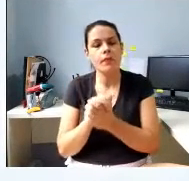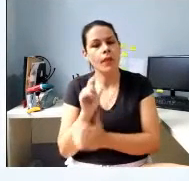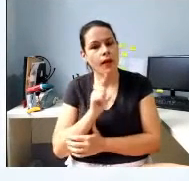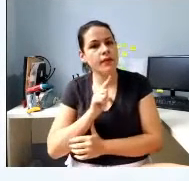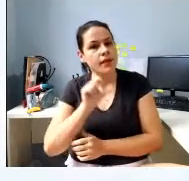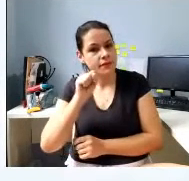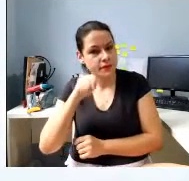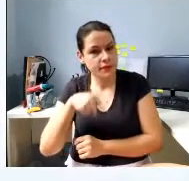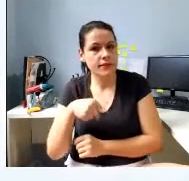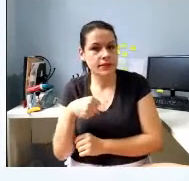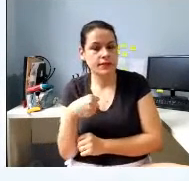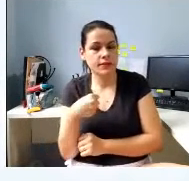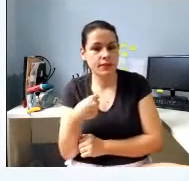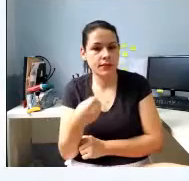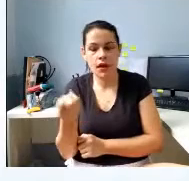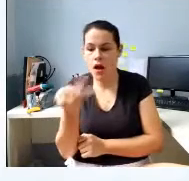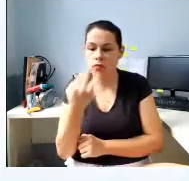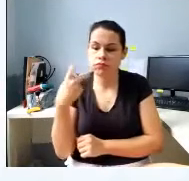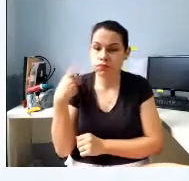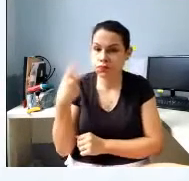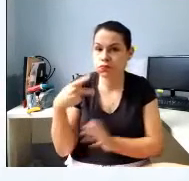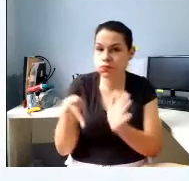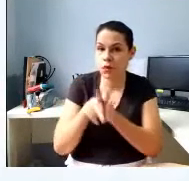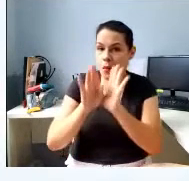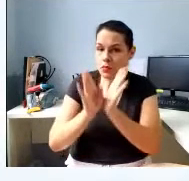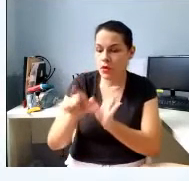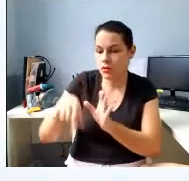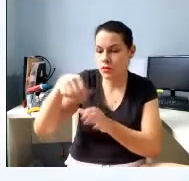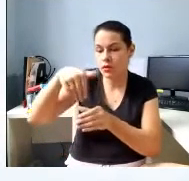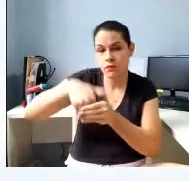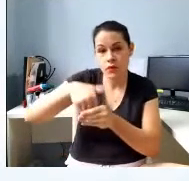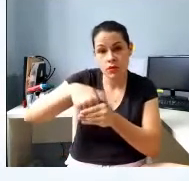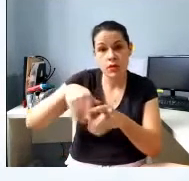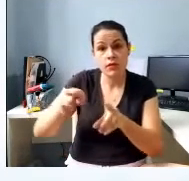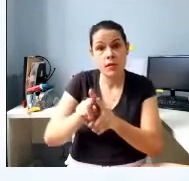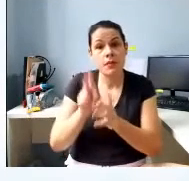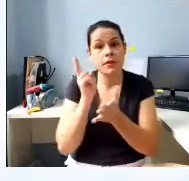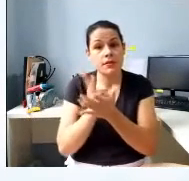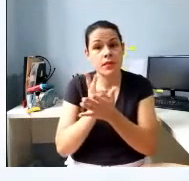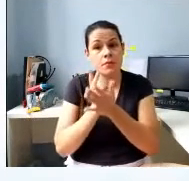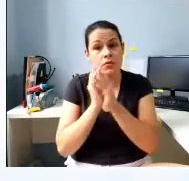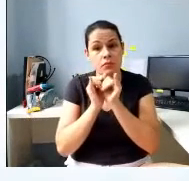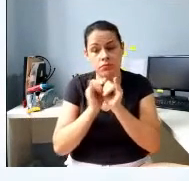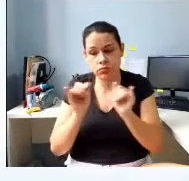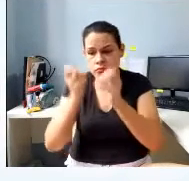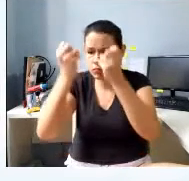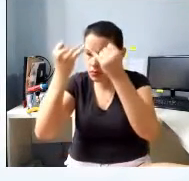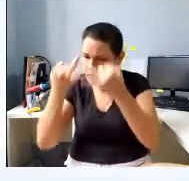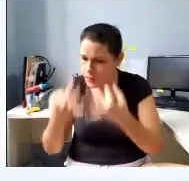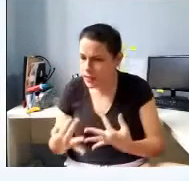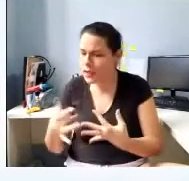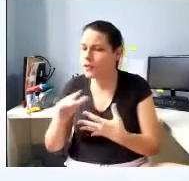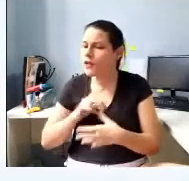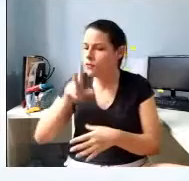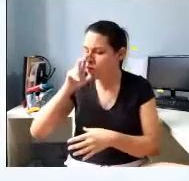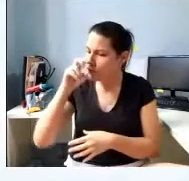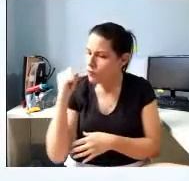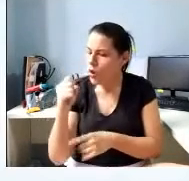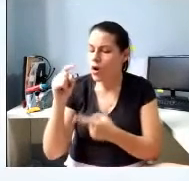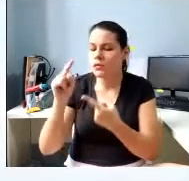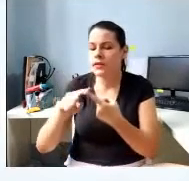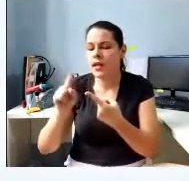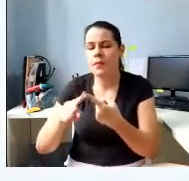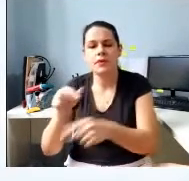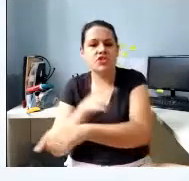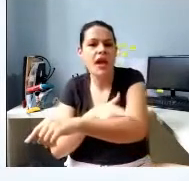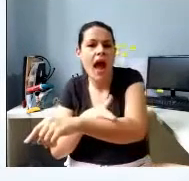alguns vereadores eleitos portadores da mensagem de raça, de gênero, muito específico.